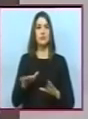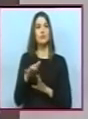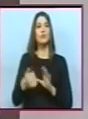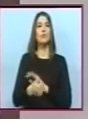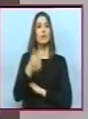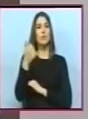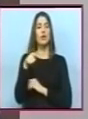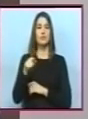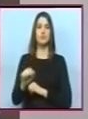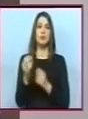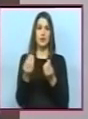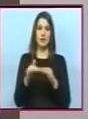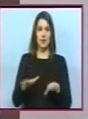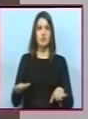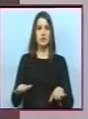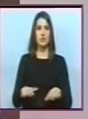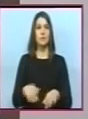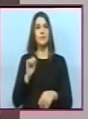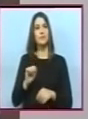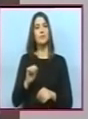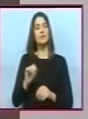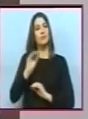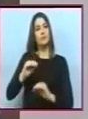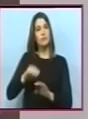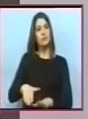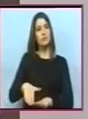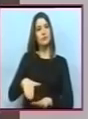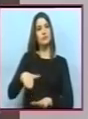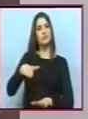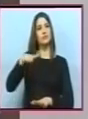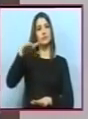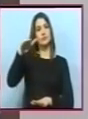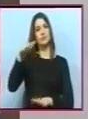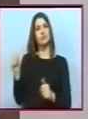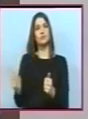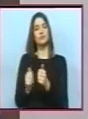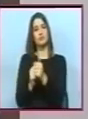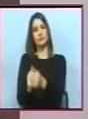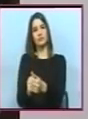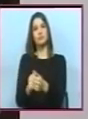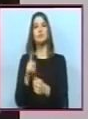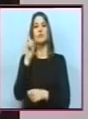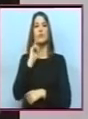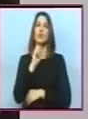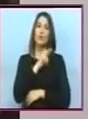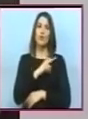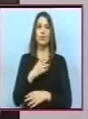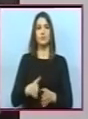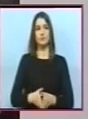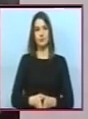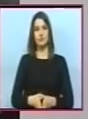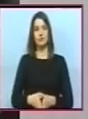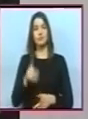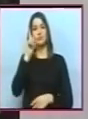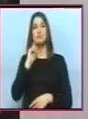better for these children than for them to be raised and reared under loving care of Mrs. Catherine Jackson.